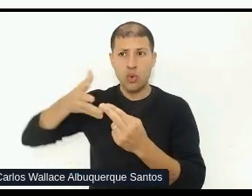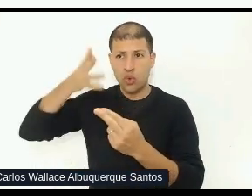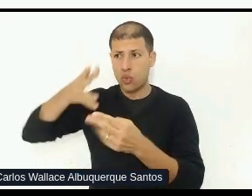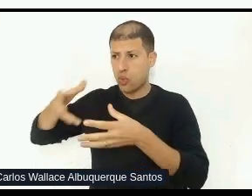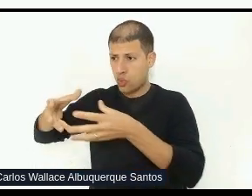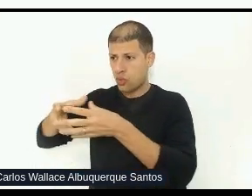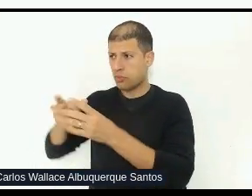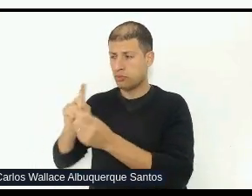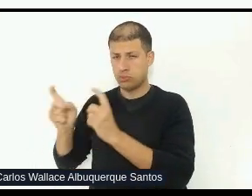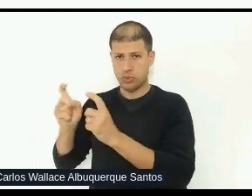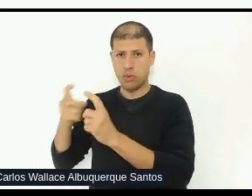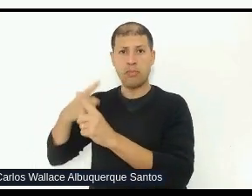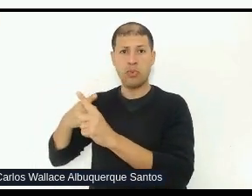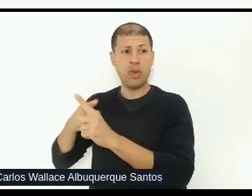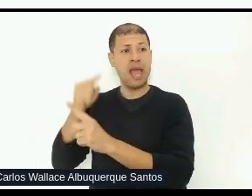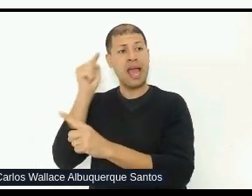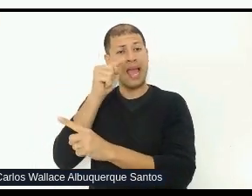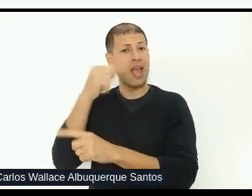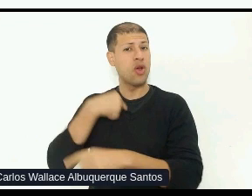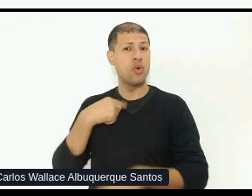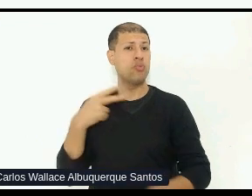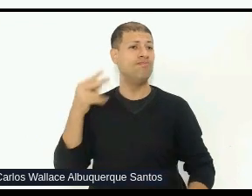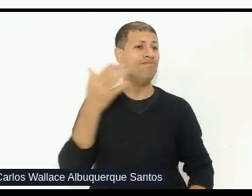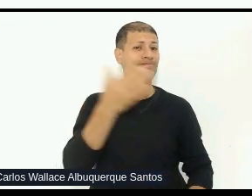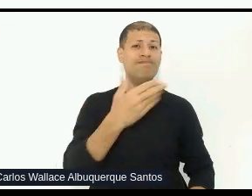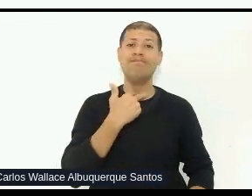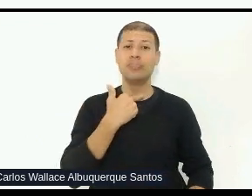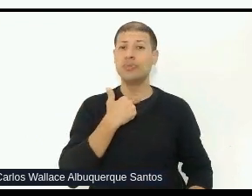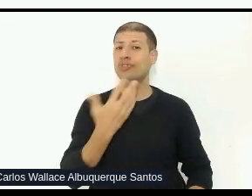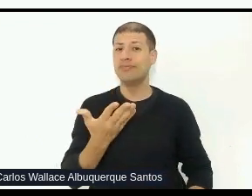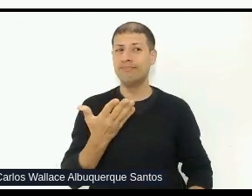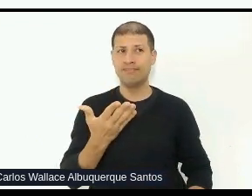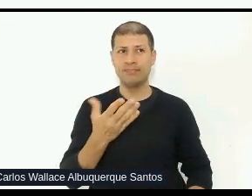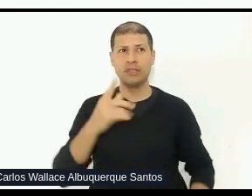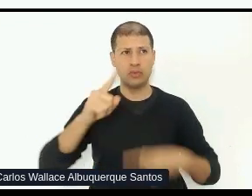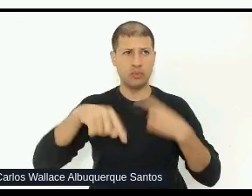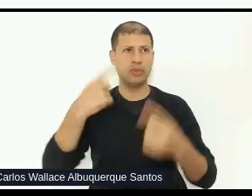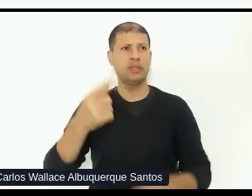eu não pude participar. Pode passar para a próxima, Nathalie.